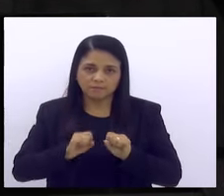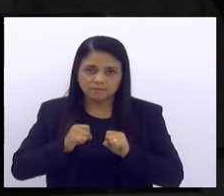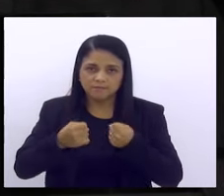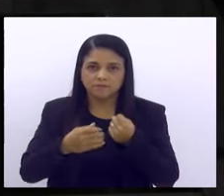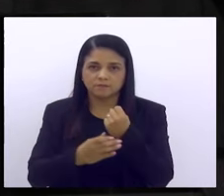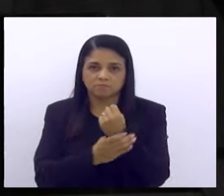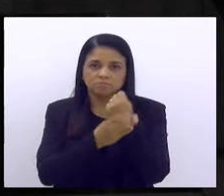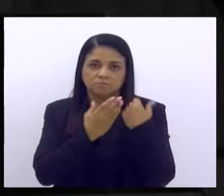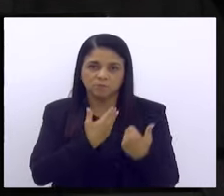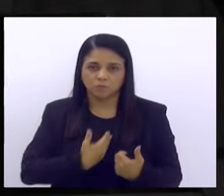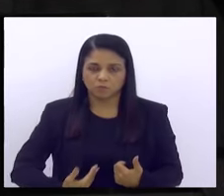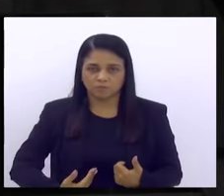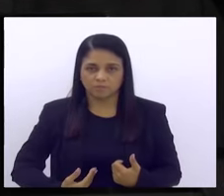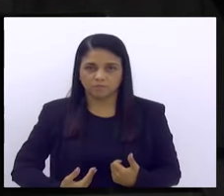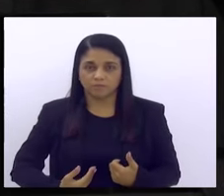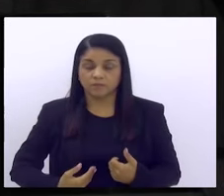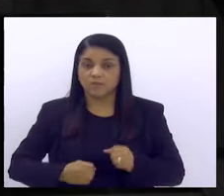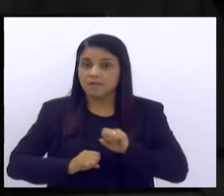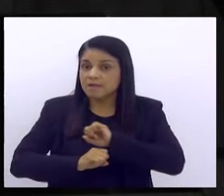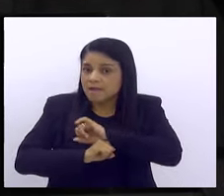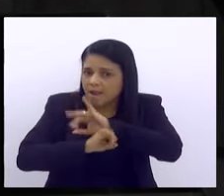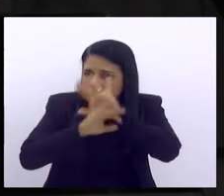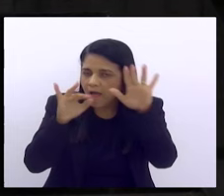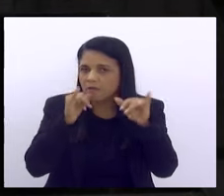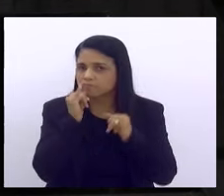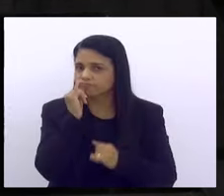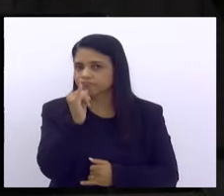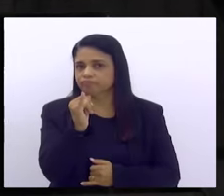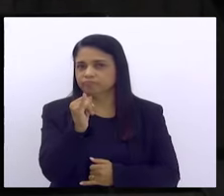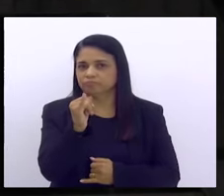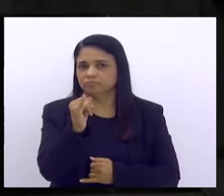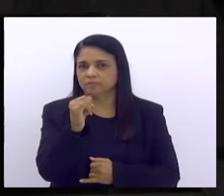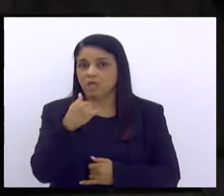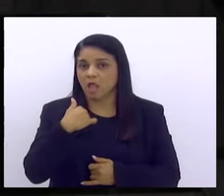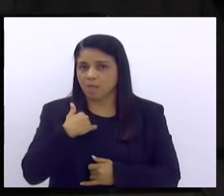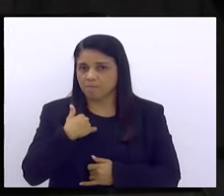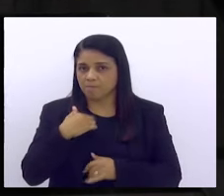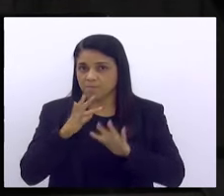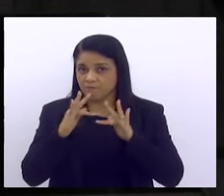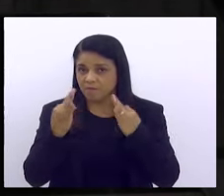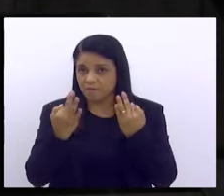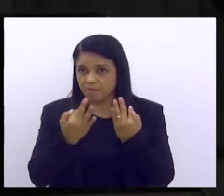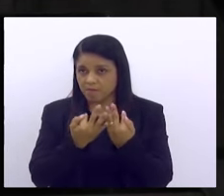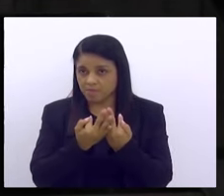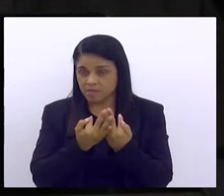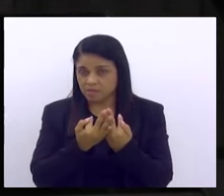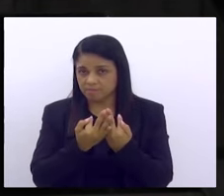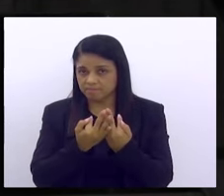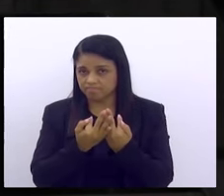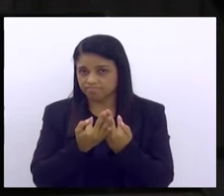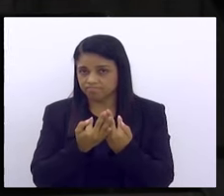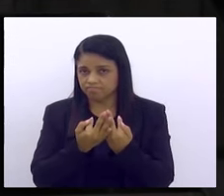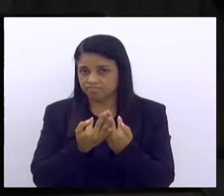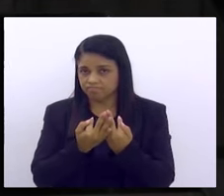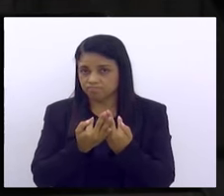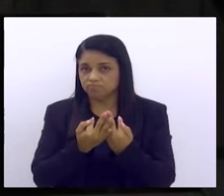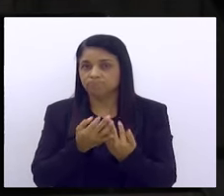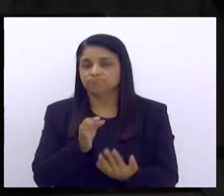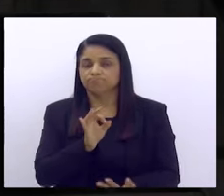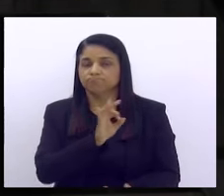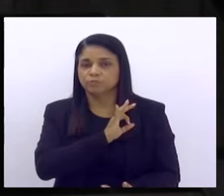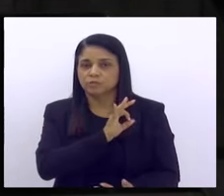segurança pública. Quero deixar claro aqui que minha família, quase que na totalidade, são